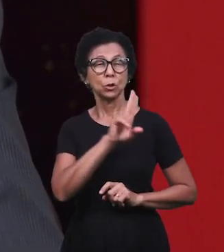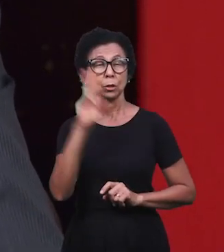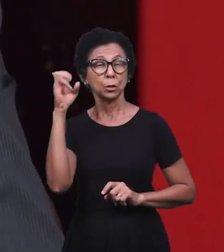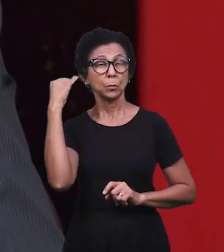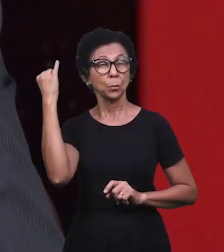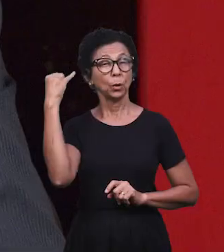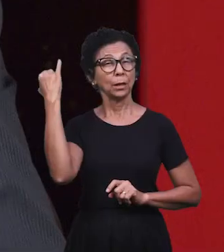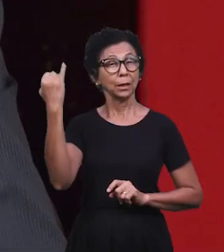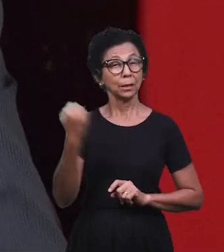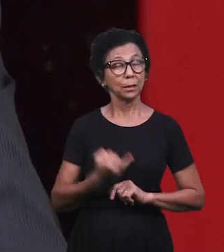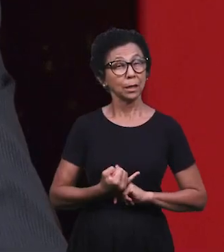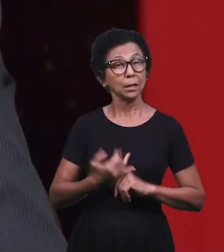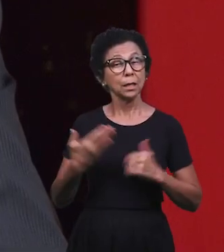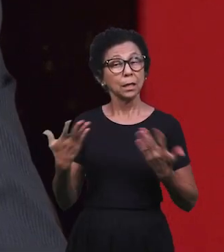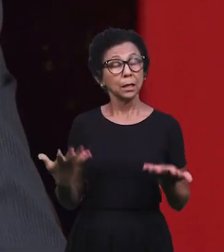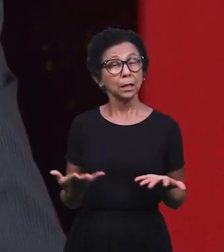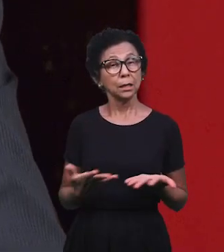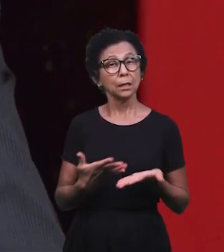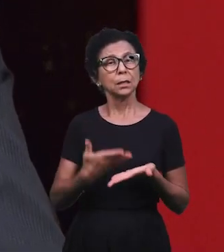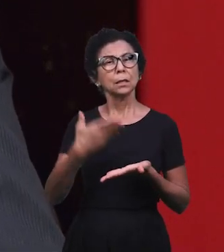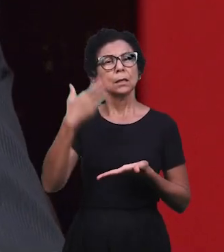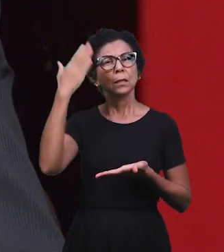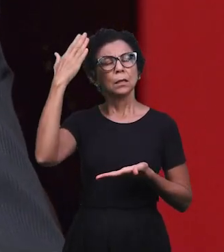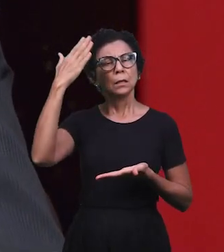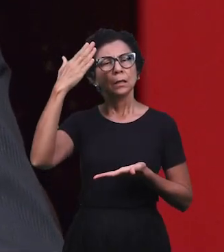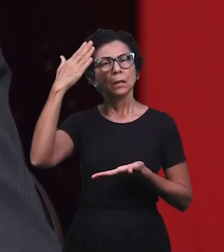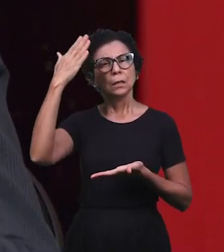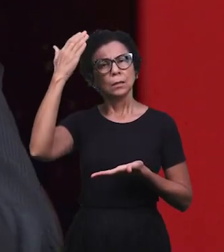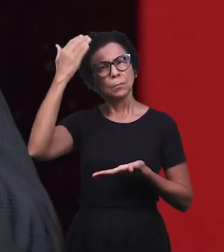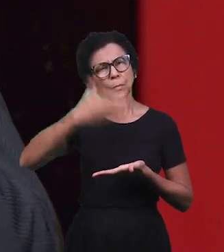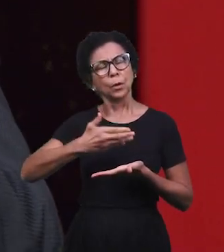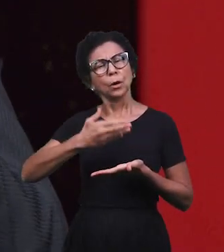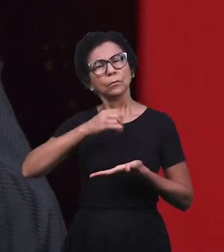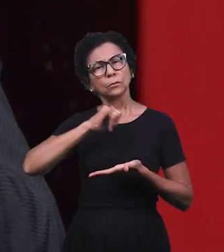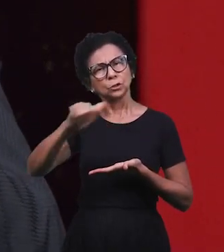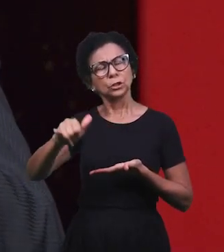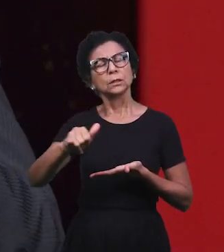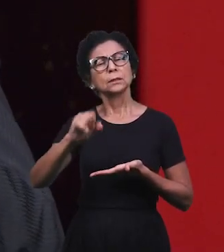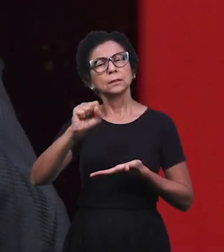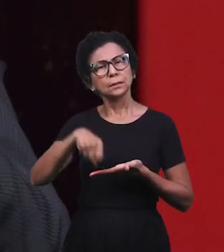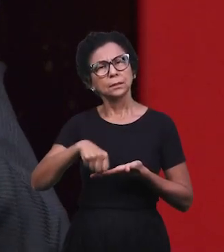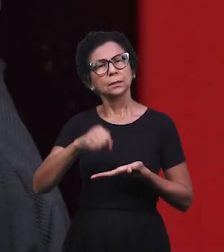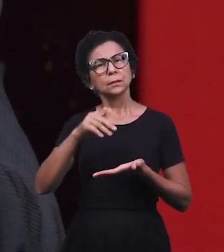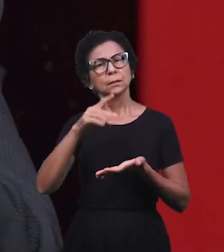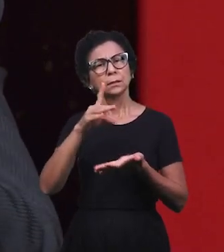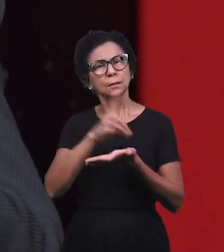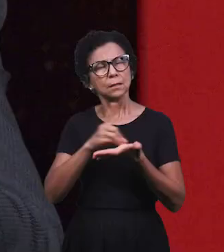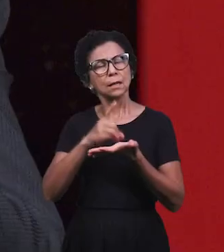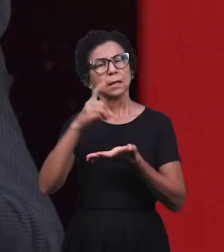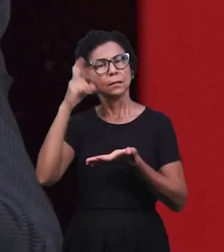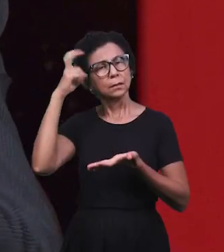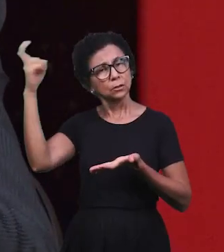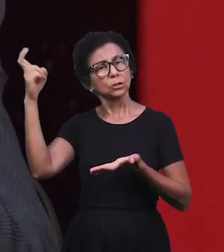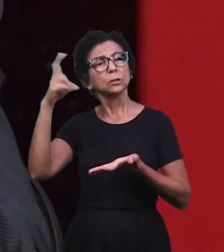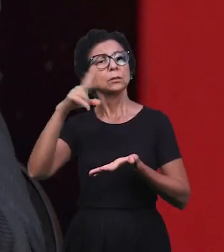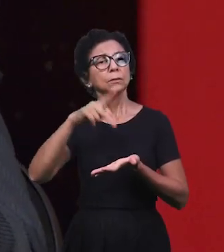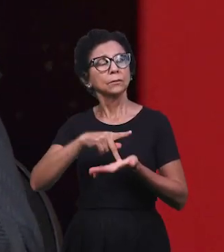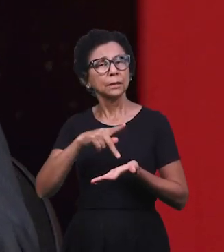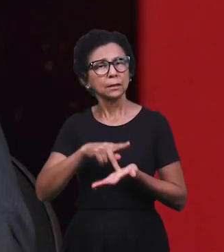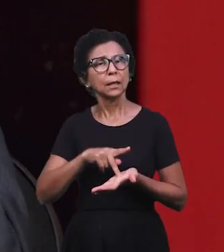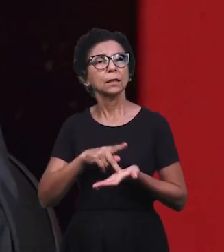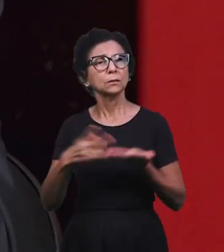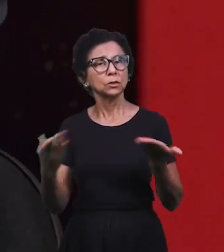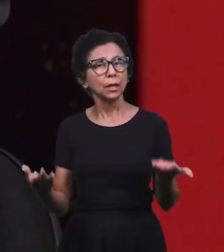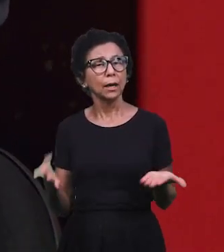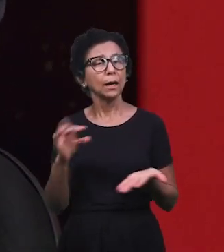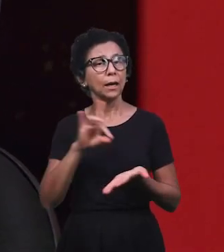design inteligente. A pergunta que a gente faz aqui para deixar para os jovens que estão nos ambientes universitários, eles se fazerem